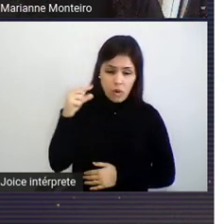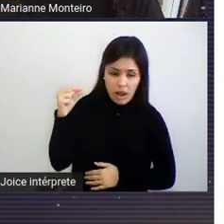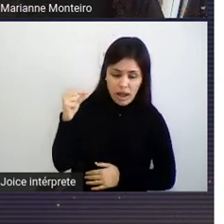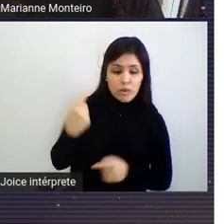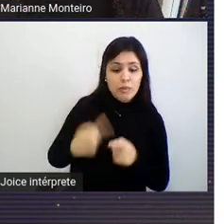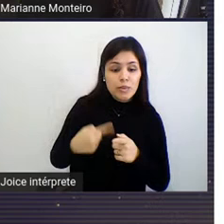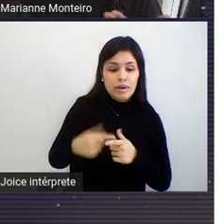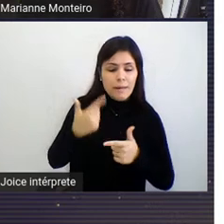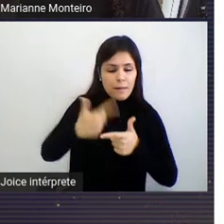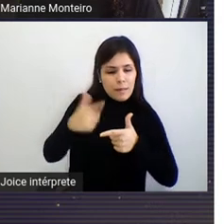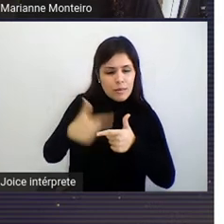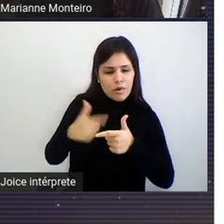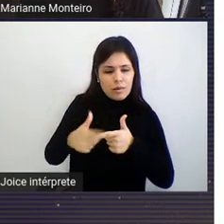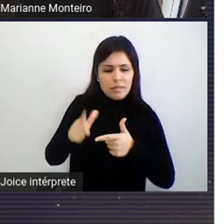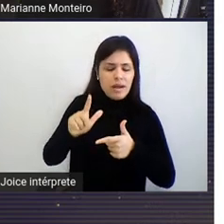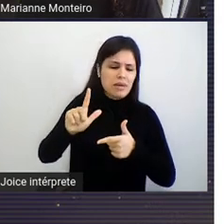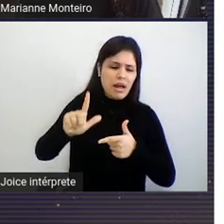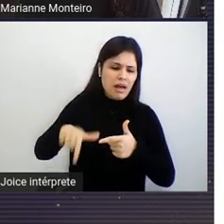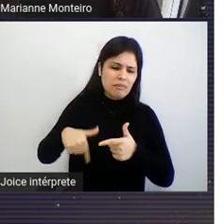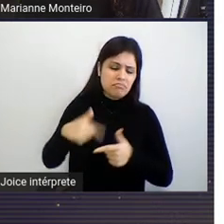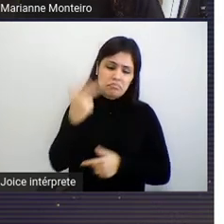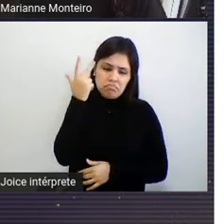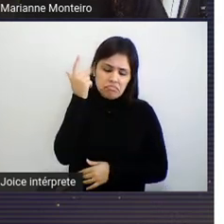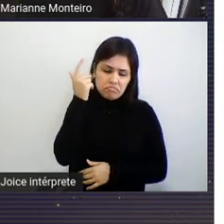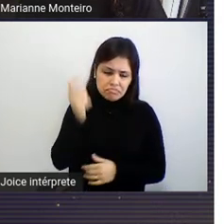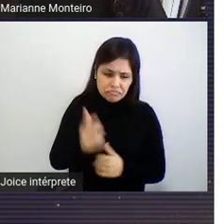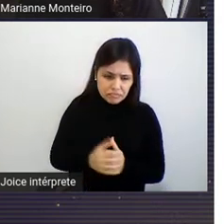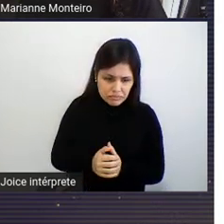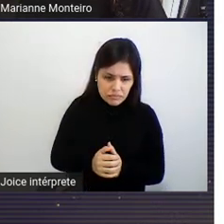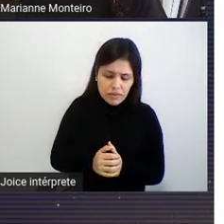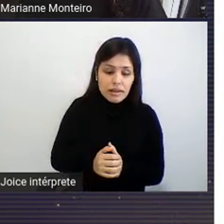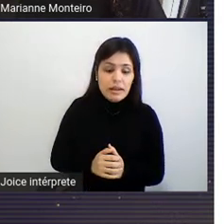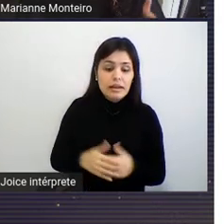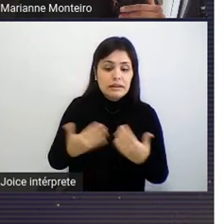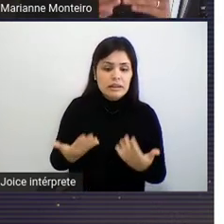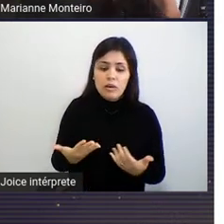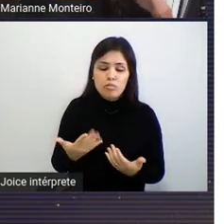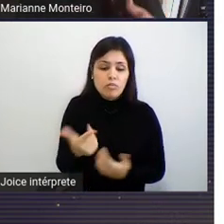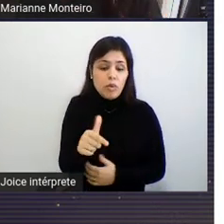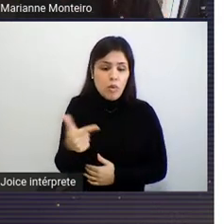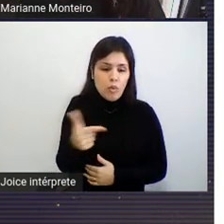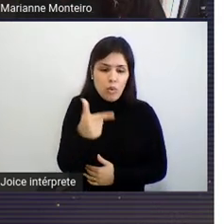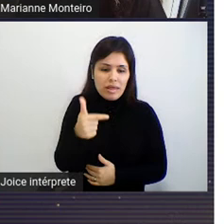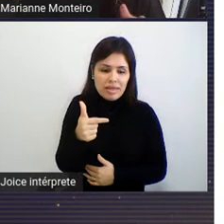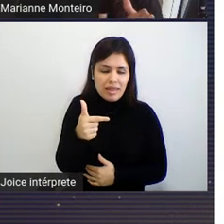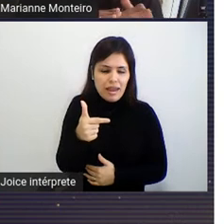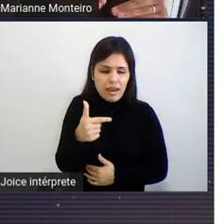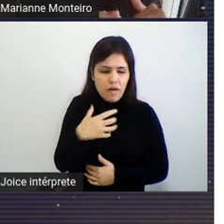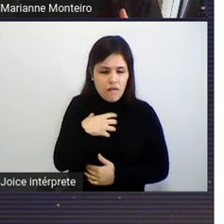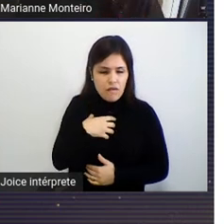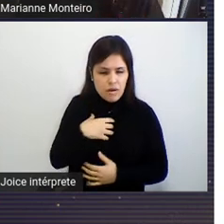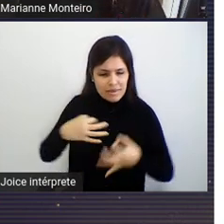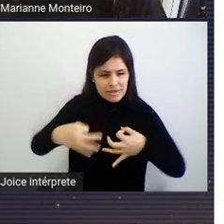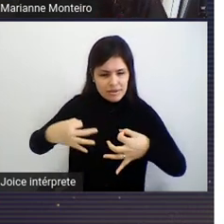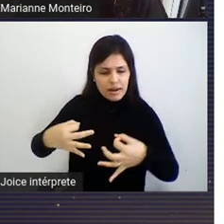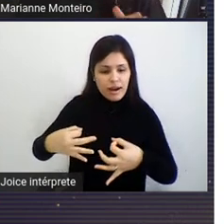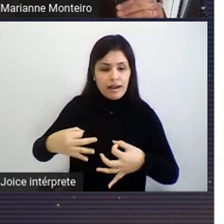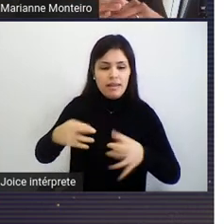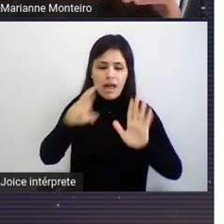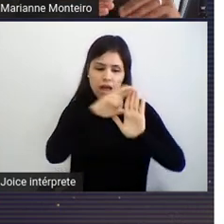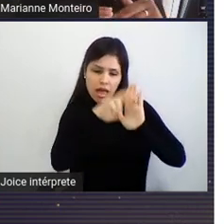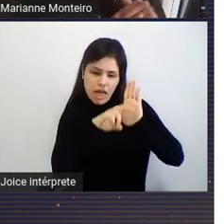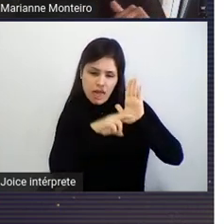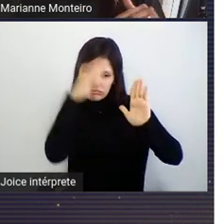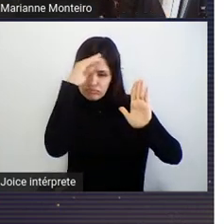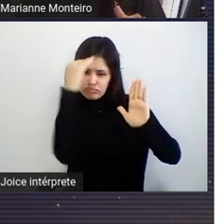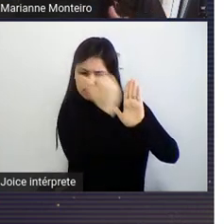são triviais, então não existe uma implementação onde você diga, aqui estão as regras, siga essas regras,